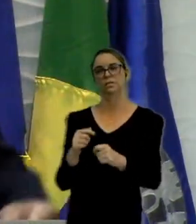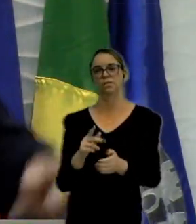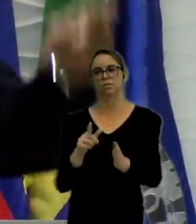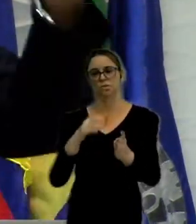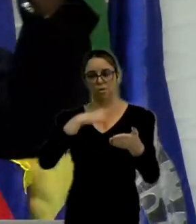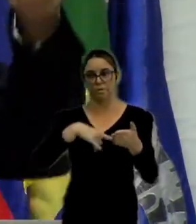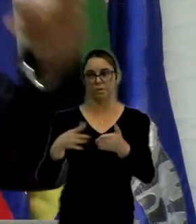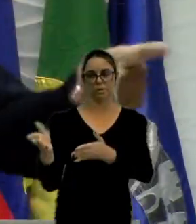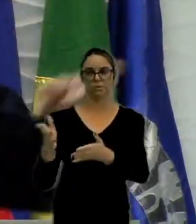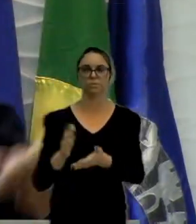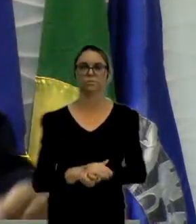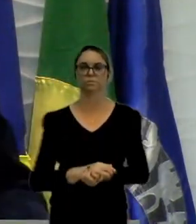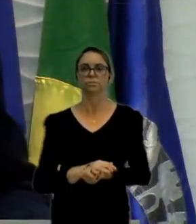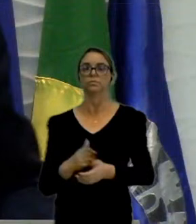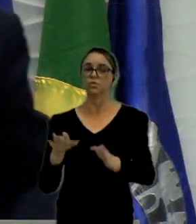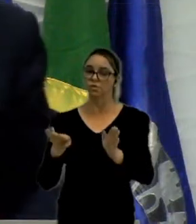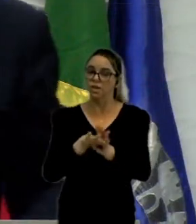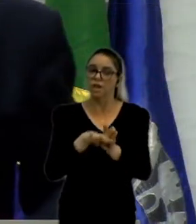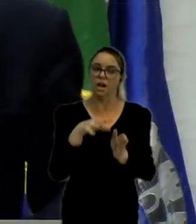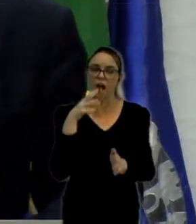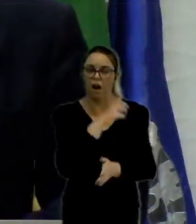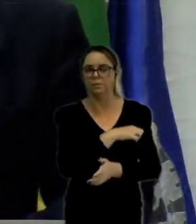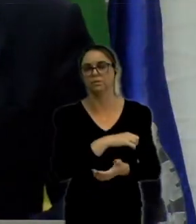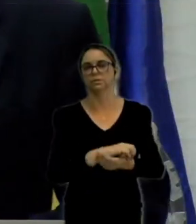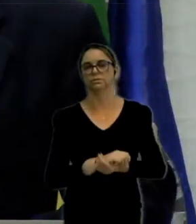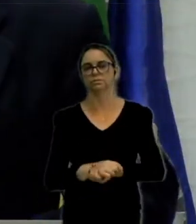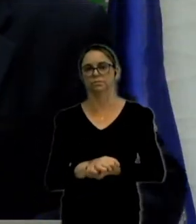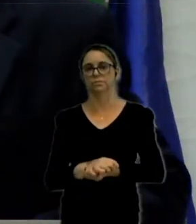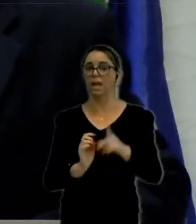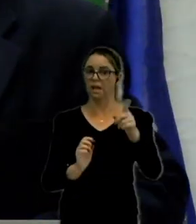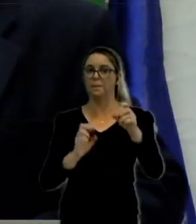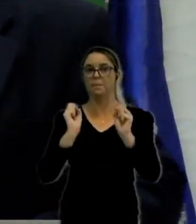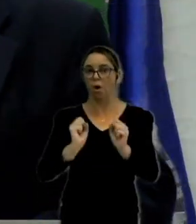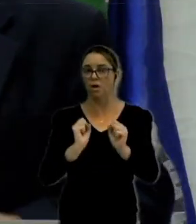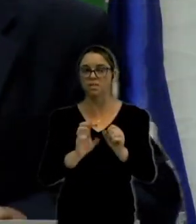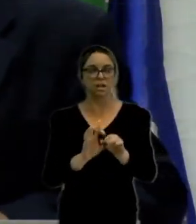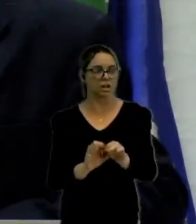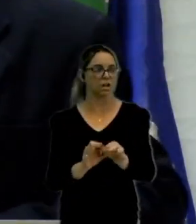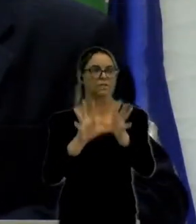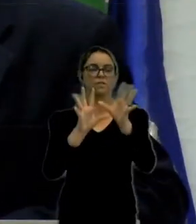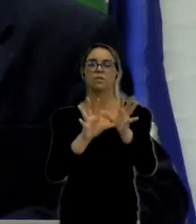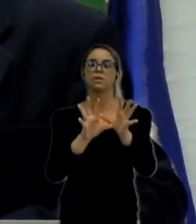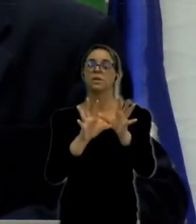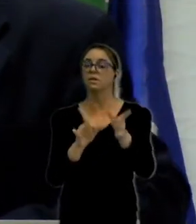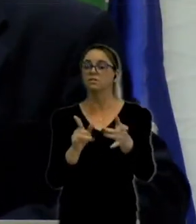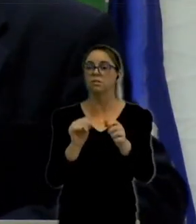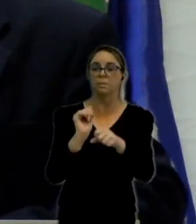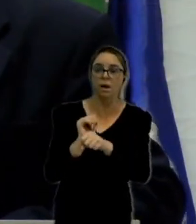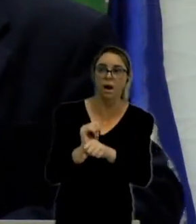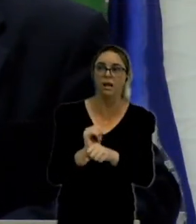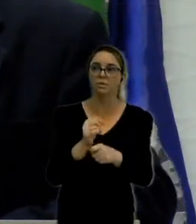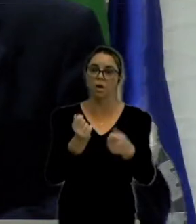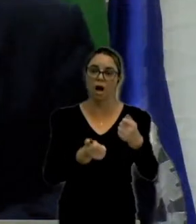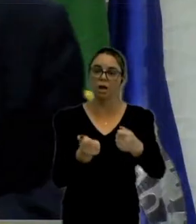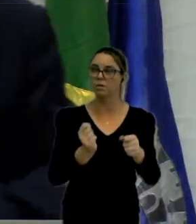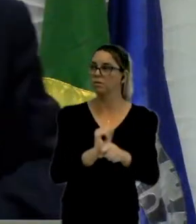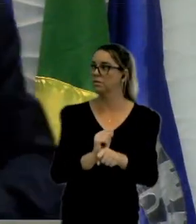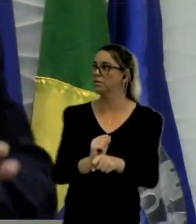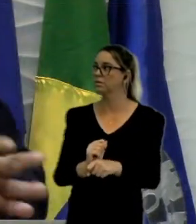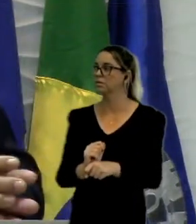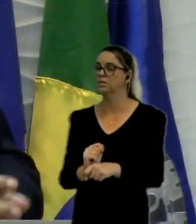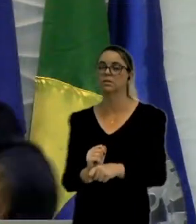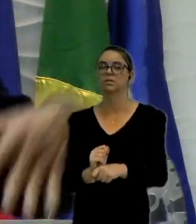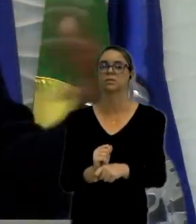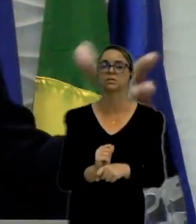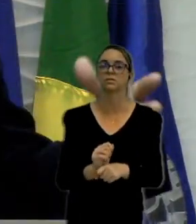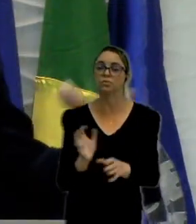requerimento, que chegue lá e eles disponibilizem suas máquinas que estão paradas, viu? Eu já me informei, estão paradas,